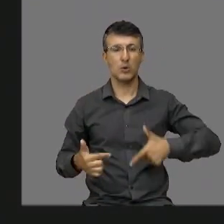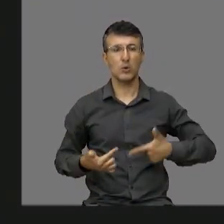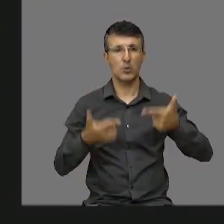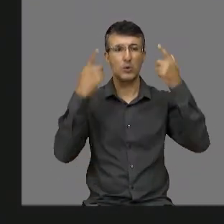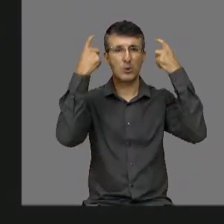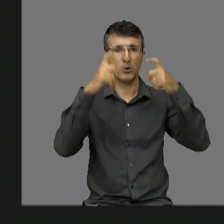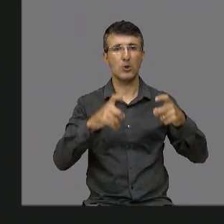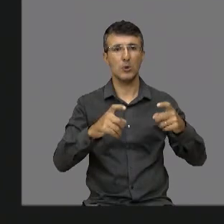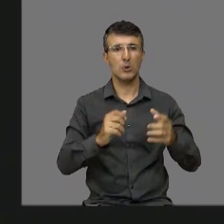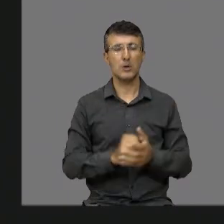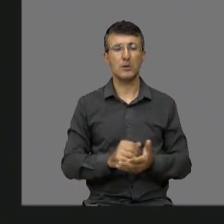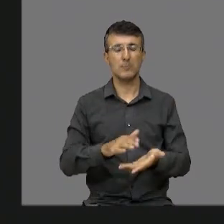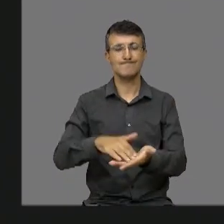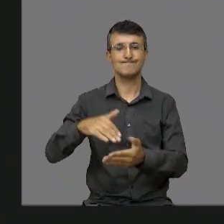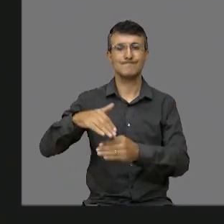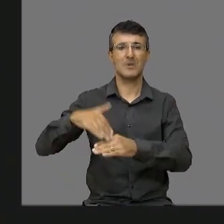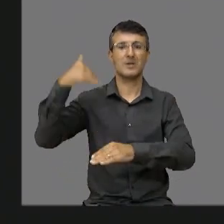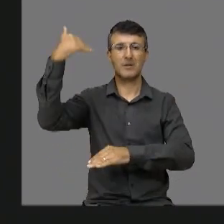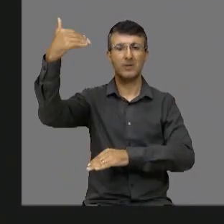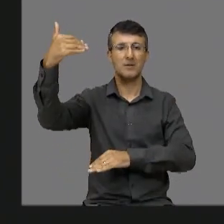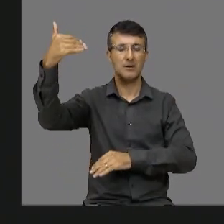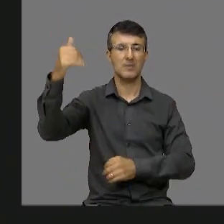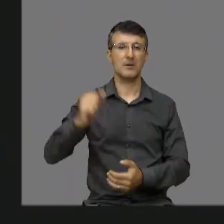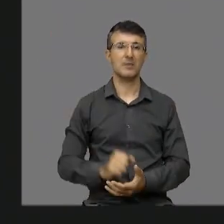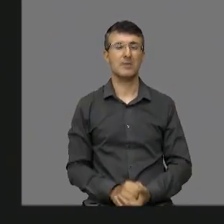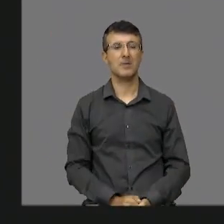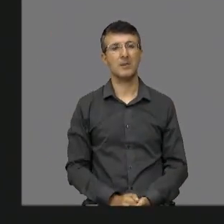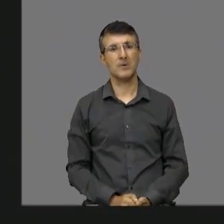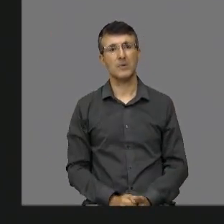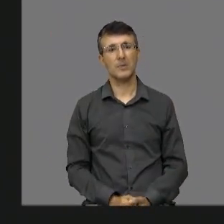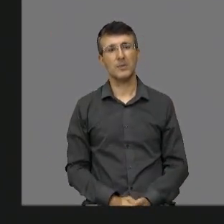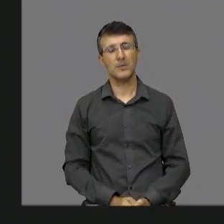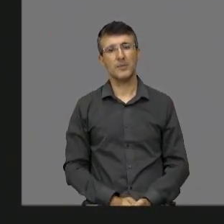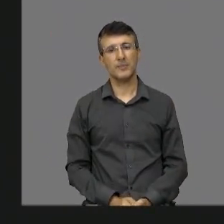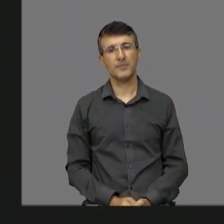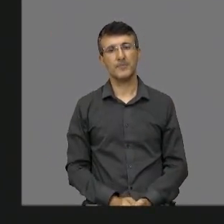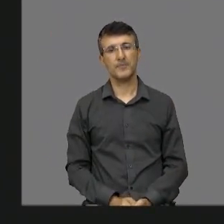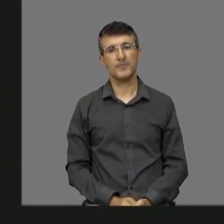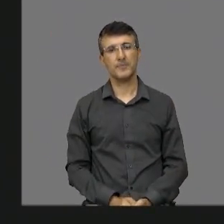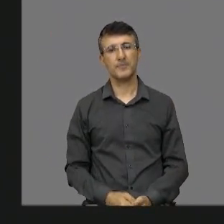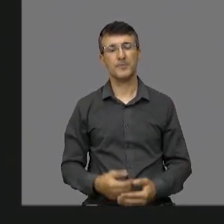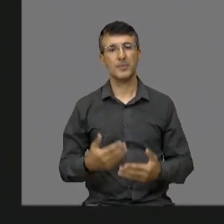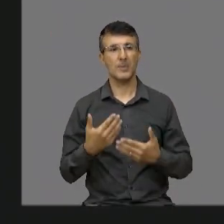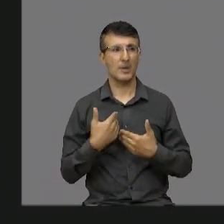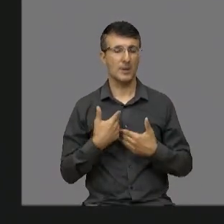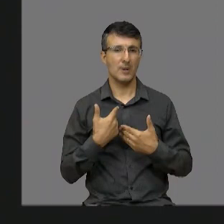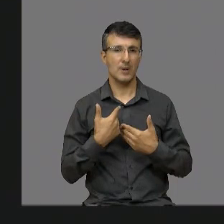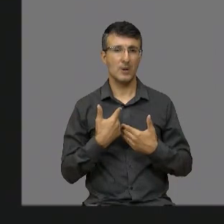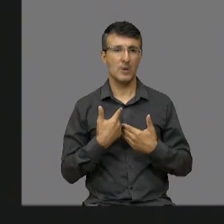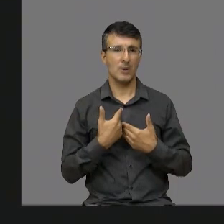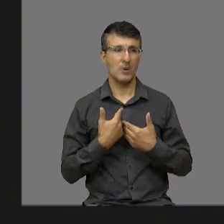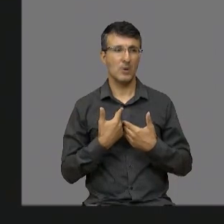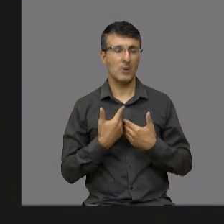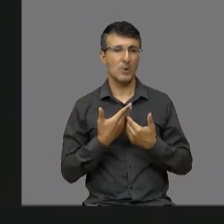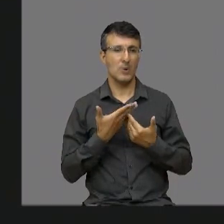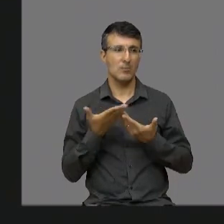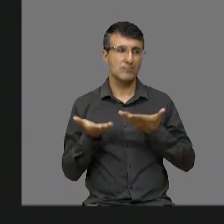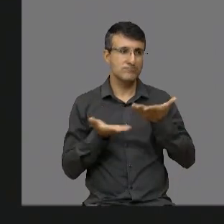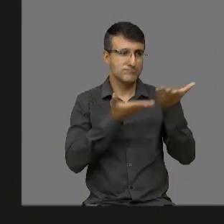violência, né, que tem aumentado. Obrigada pela participação de vocês duas. Queria passar para vocês para fazer um